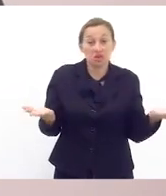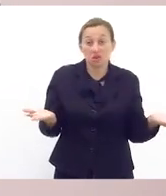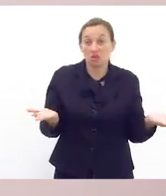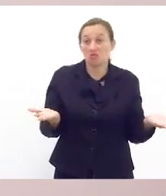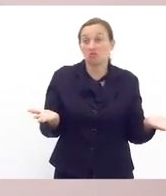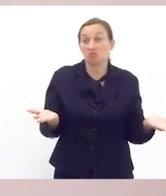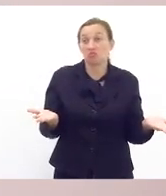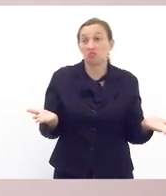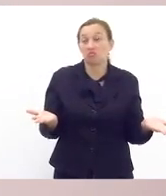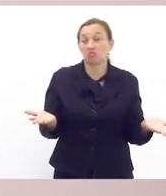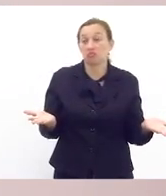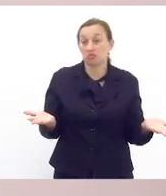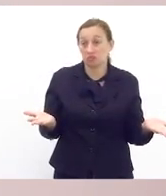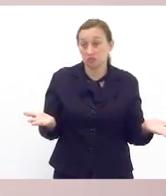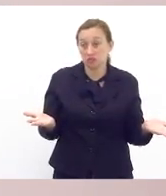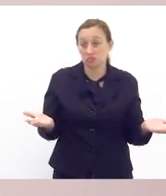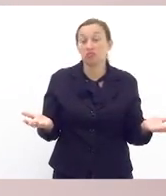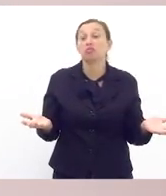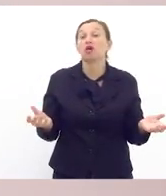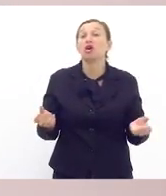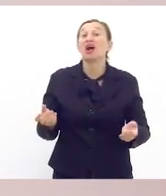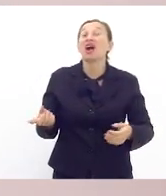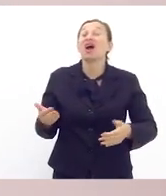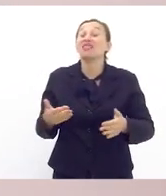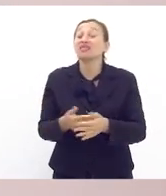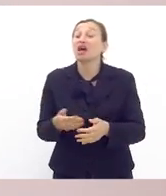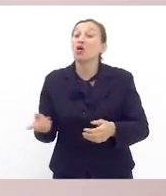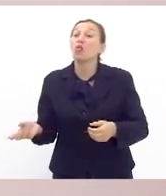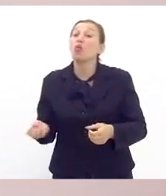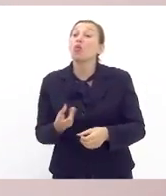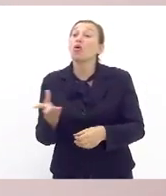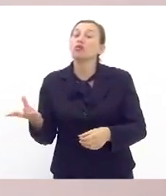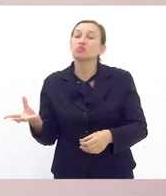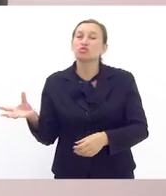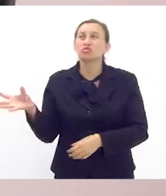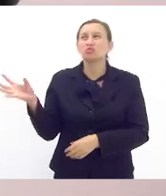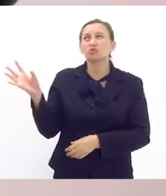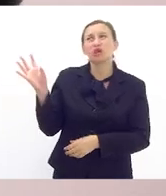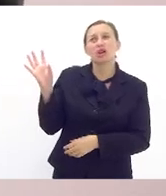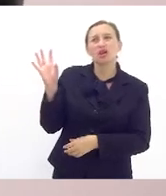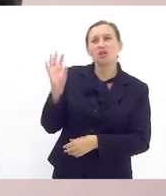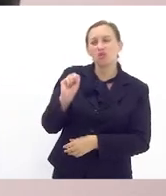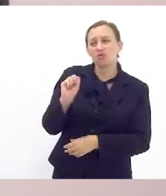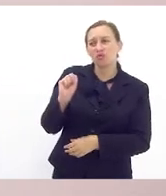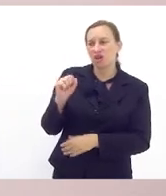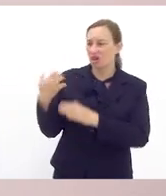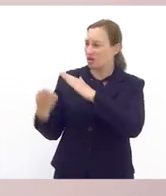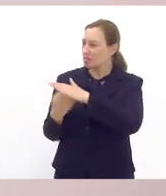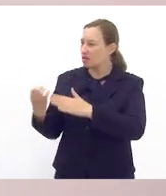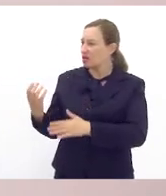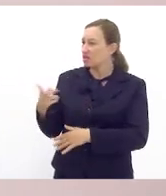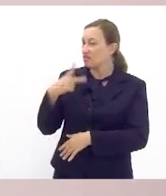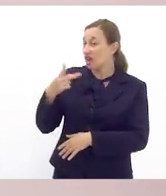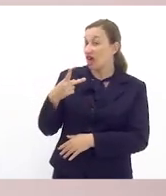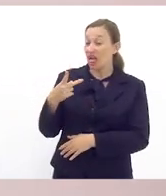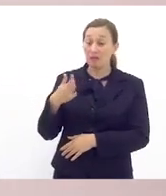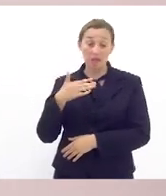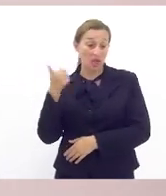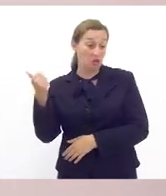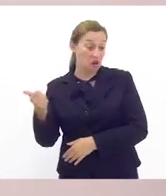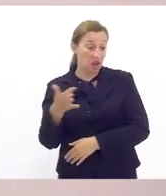no desespero desembarcou até quando a gente vai ouvir a n eu dizer que vai melhorar